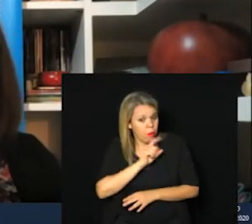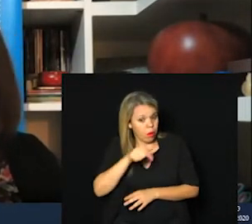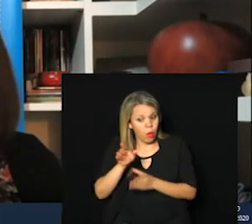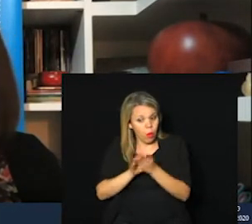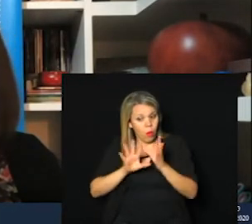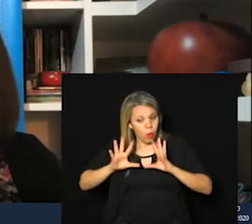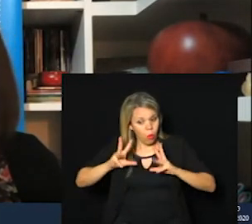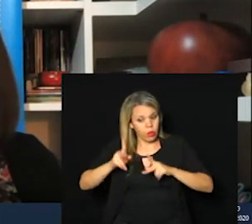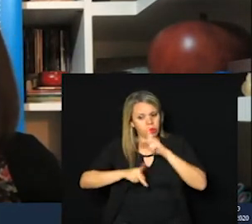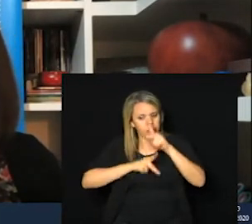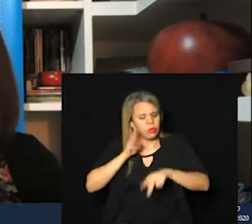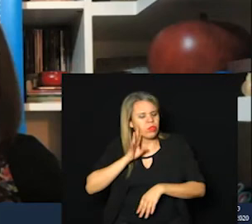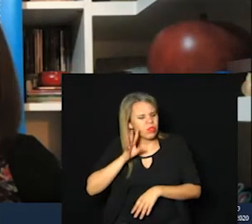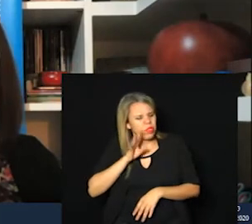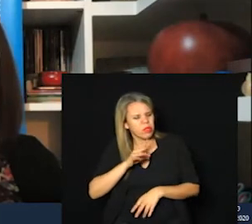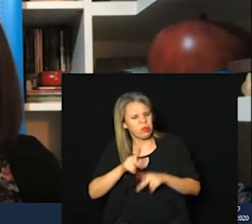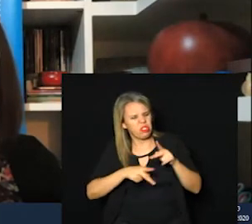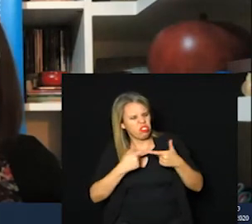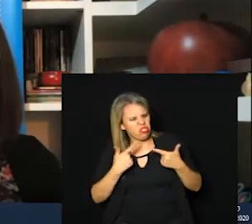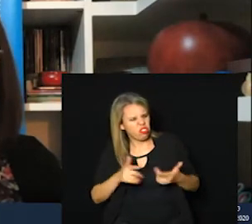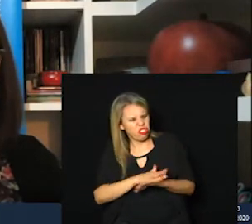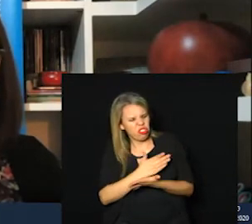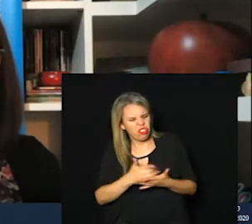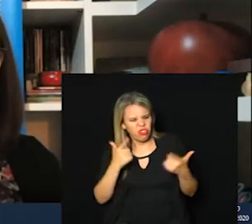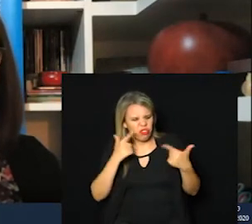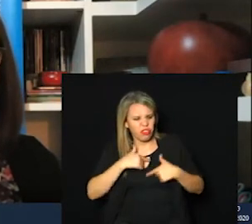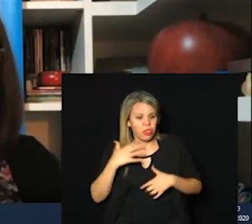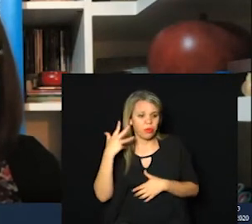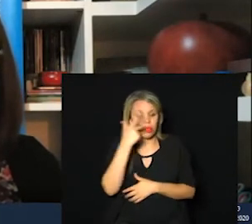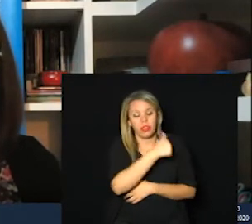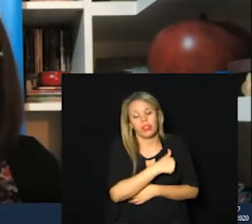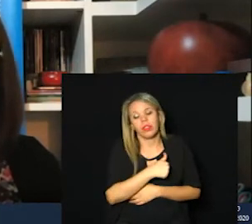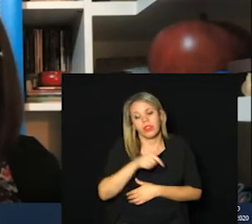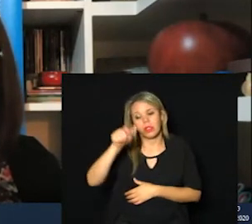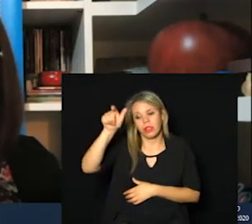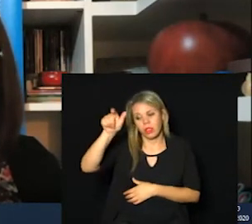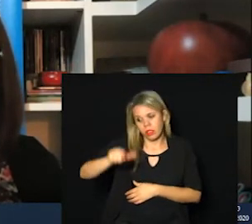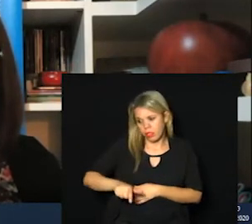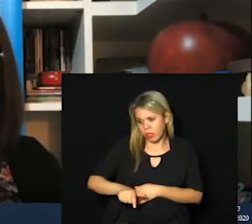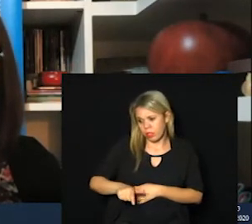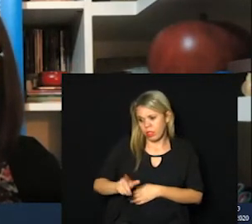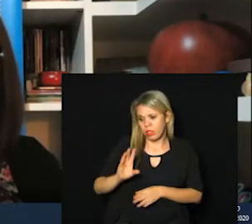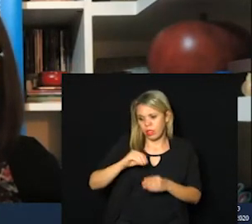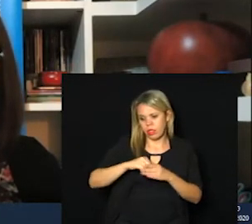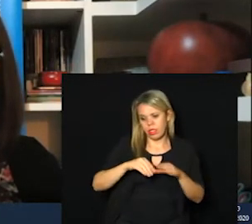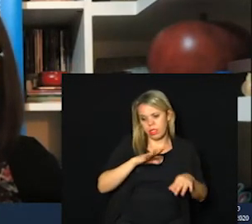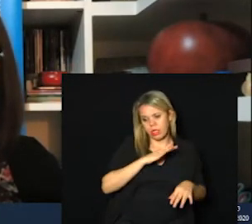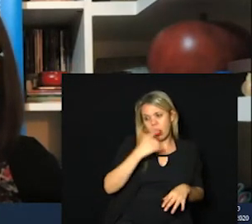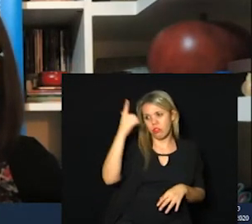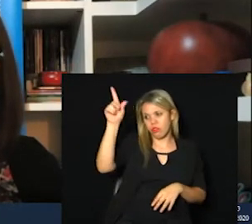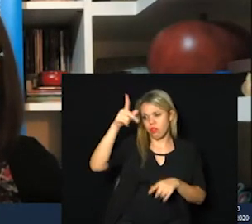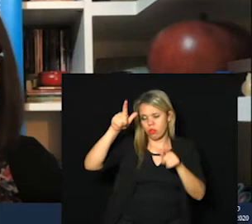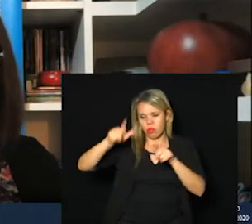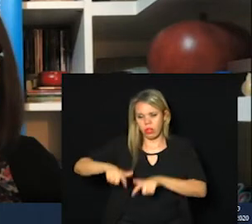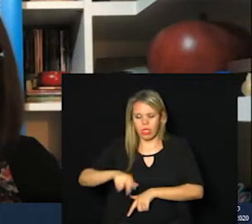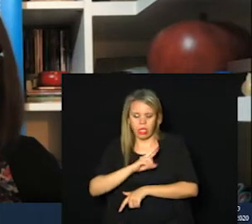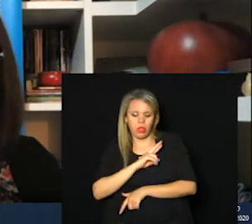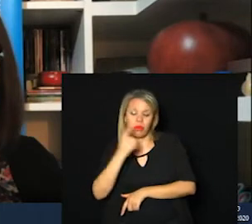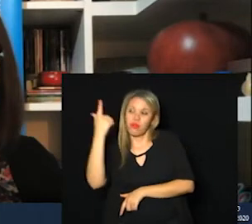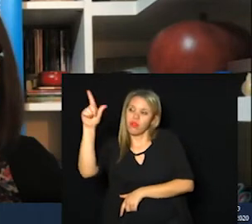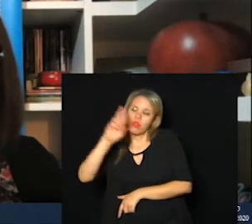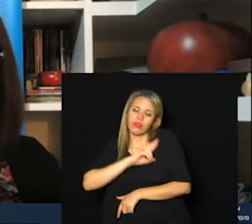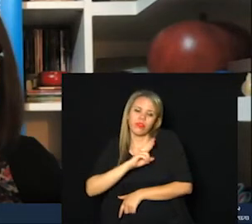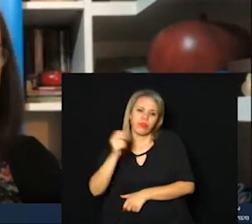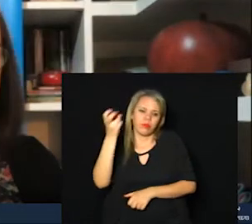ao simpático, ao antipático, ao bonito e ao feio, ao conterrâneo, ao estrangeiro, de minha religião ou de outra, de